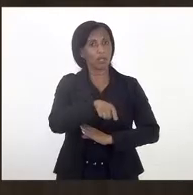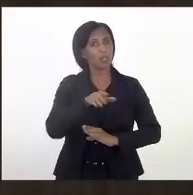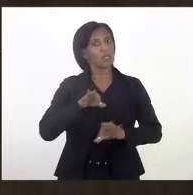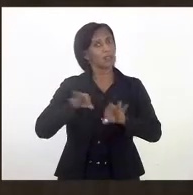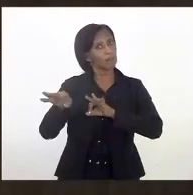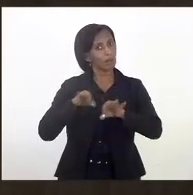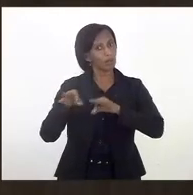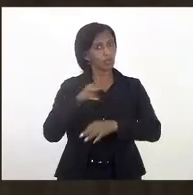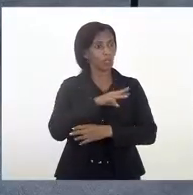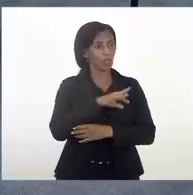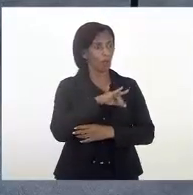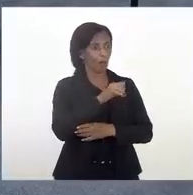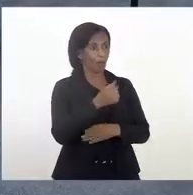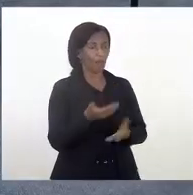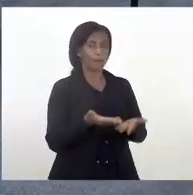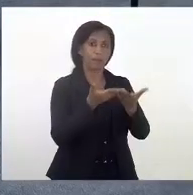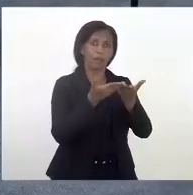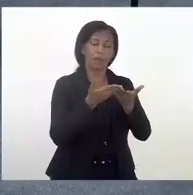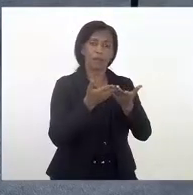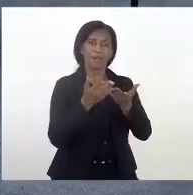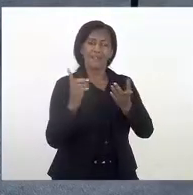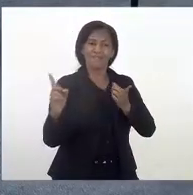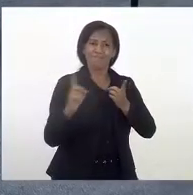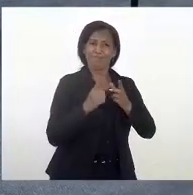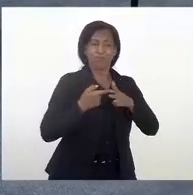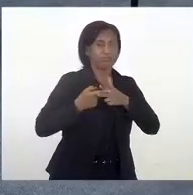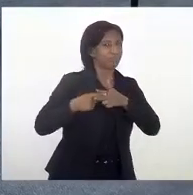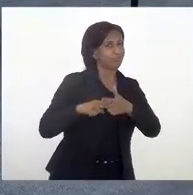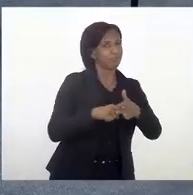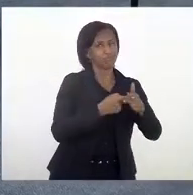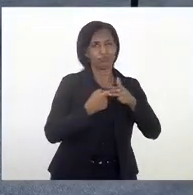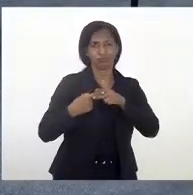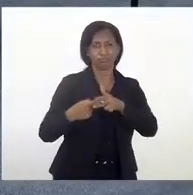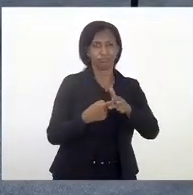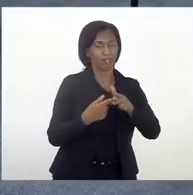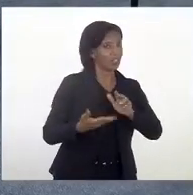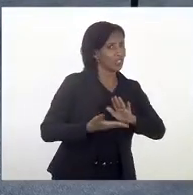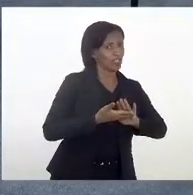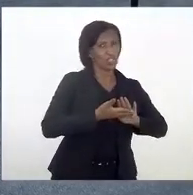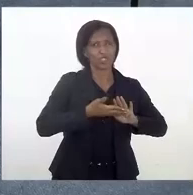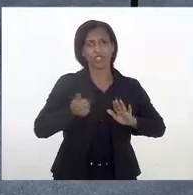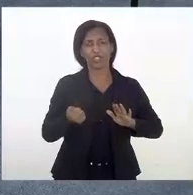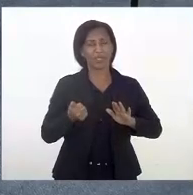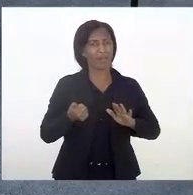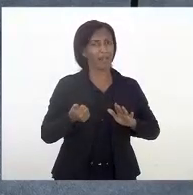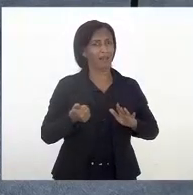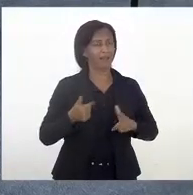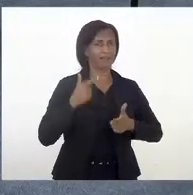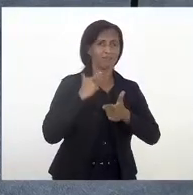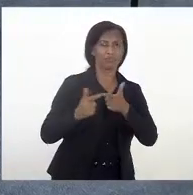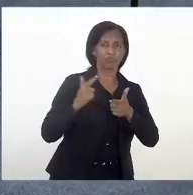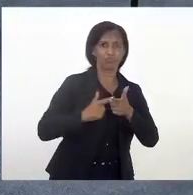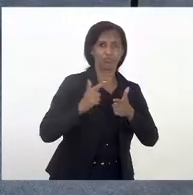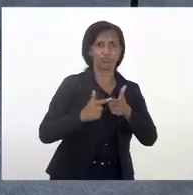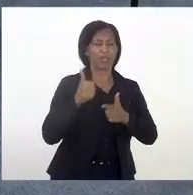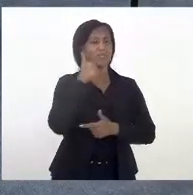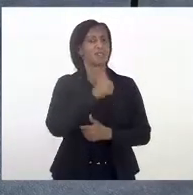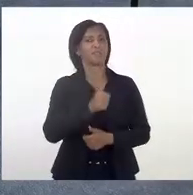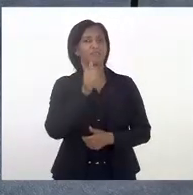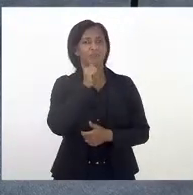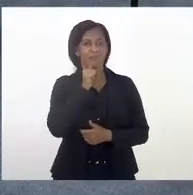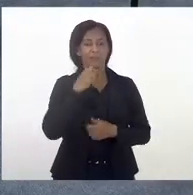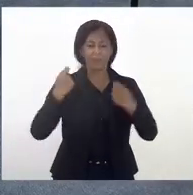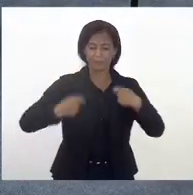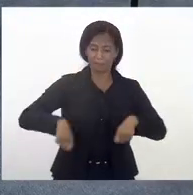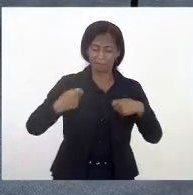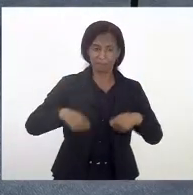deputada Martha Rocha ela ele vem corrigir isso e tirar de refém e de essas mães que